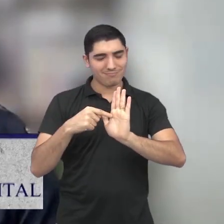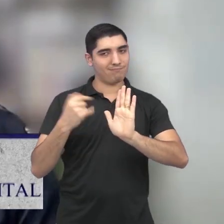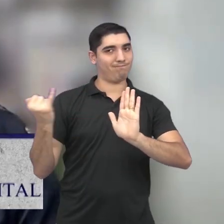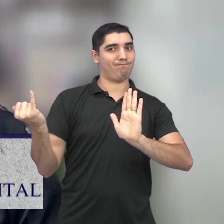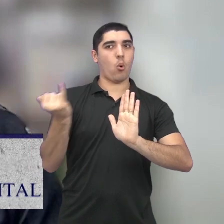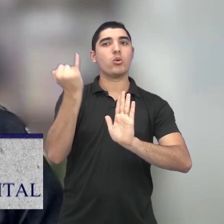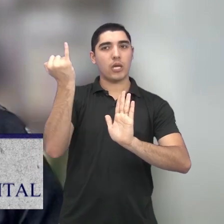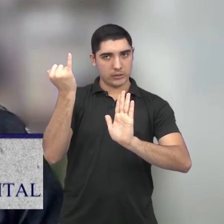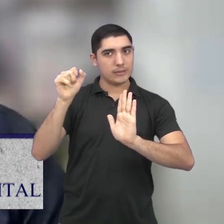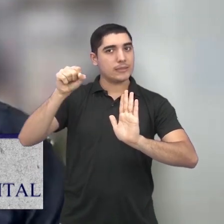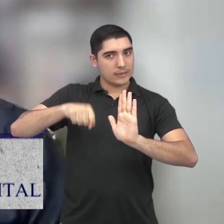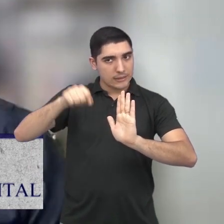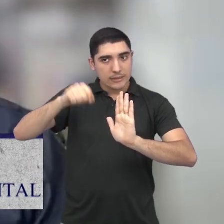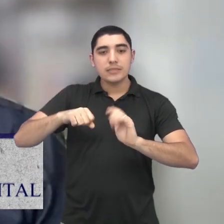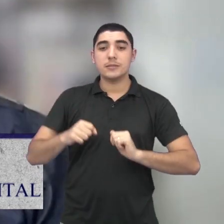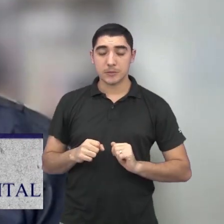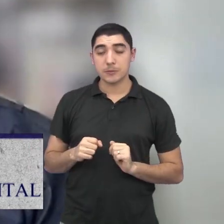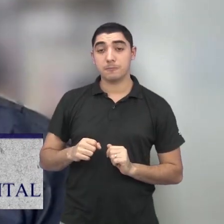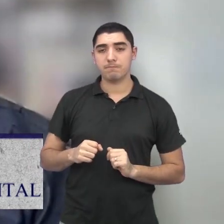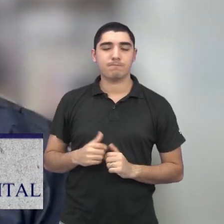muito importante. Então,